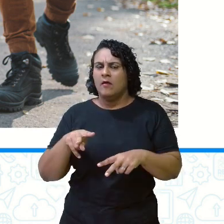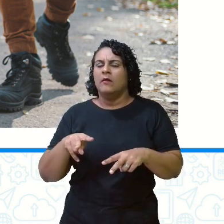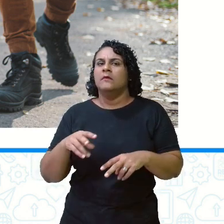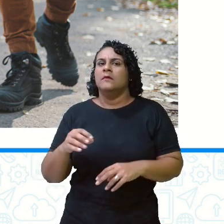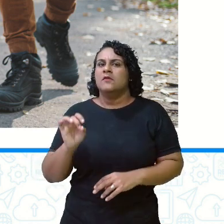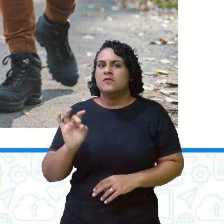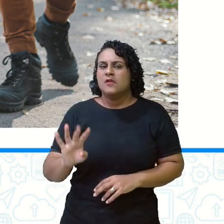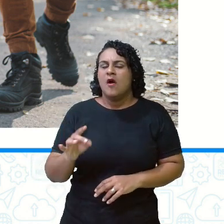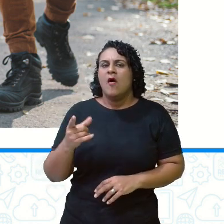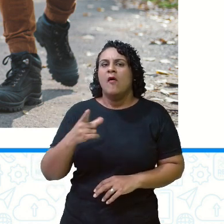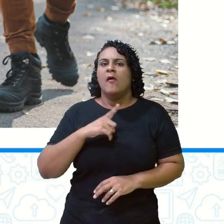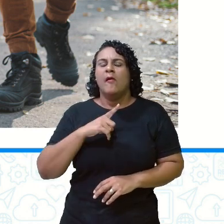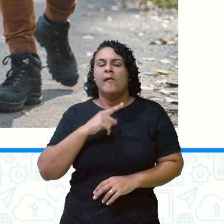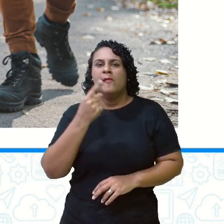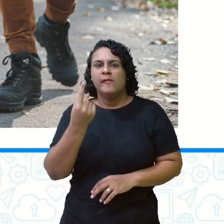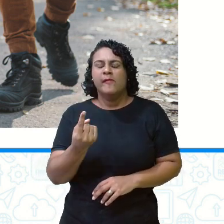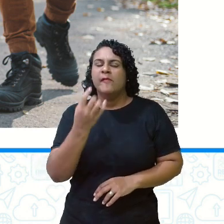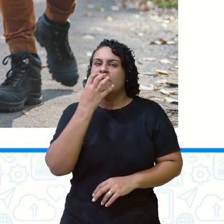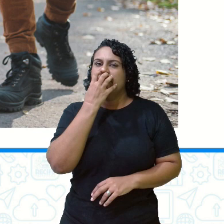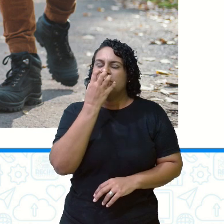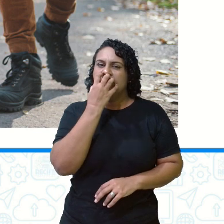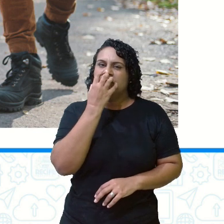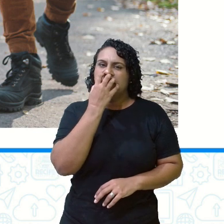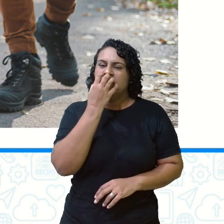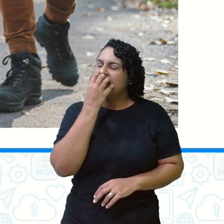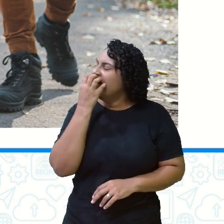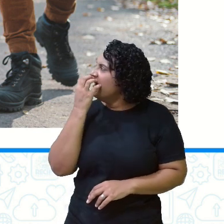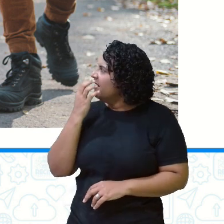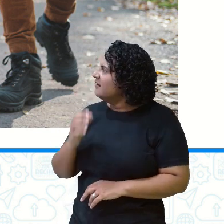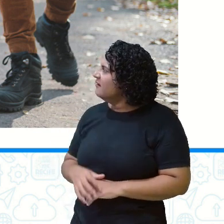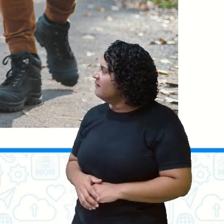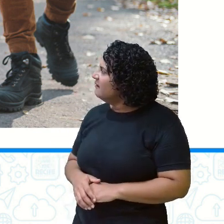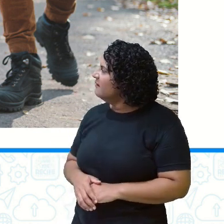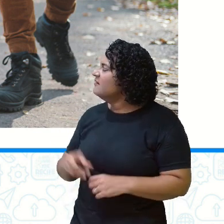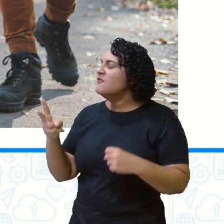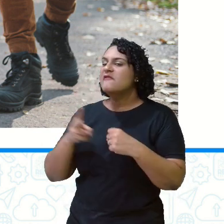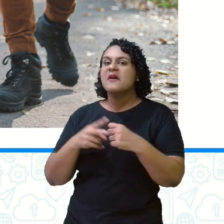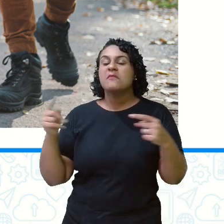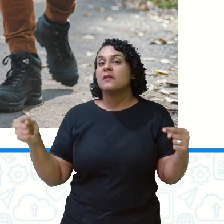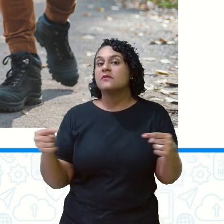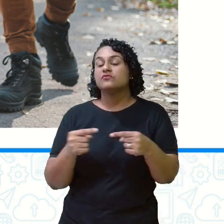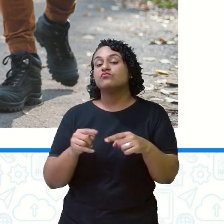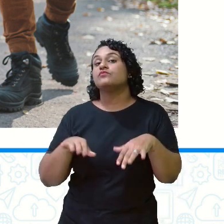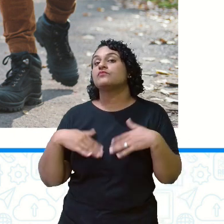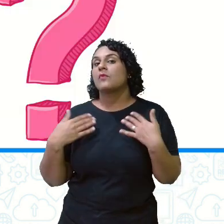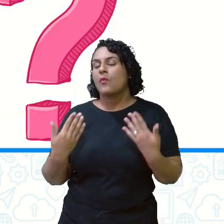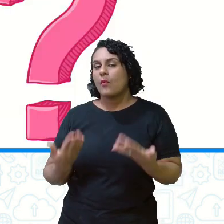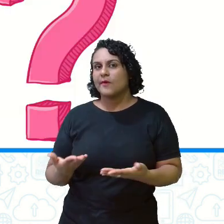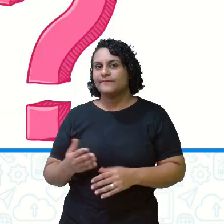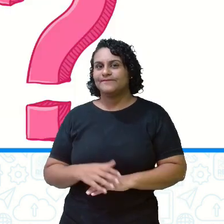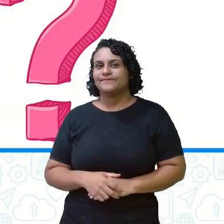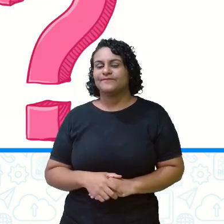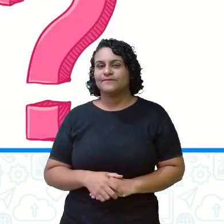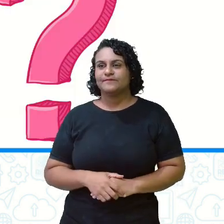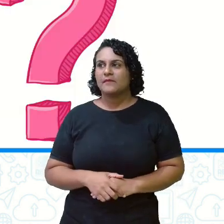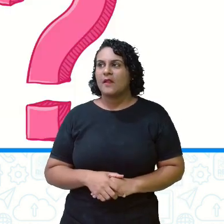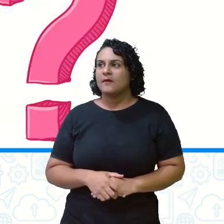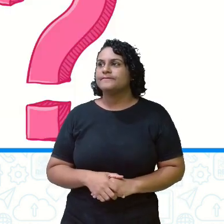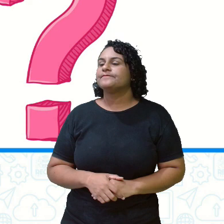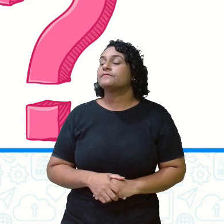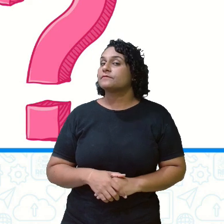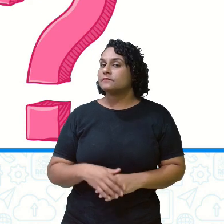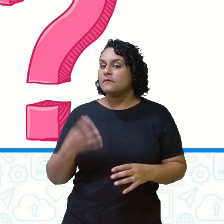um cachorro. Vamos ver a frase, né? O verbo que está relacionado a ele.